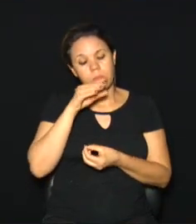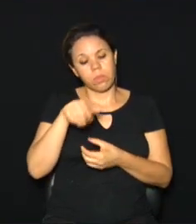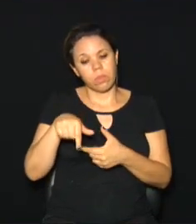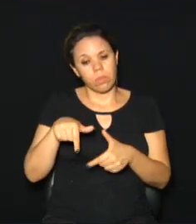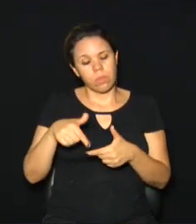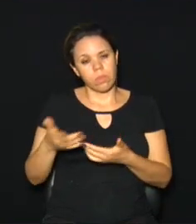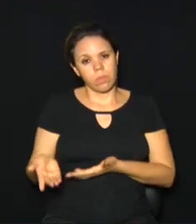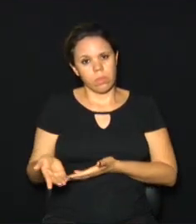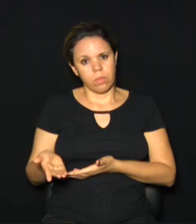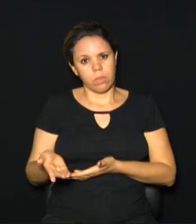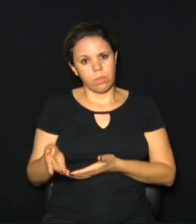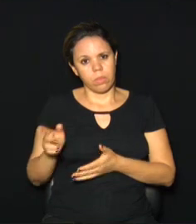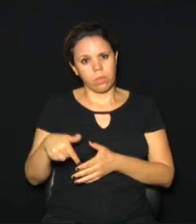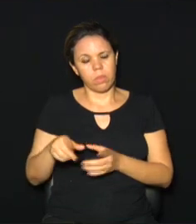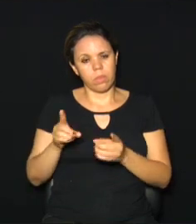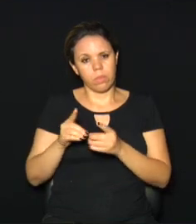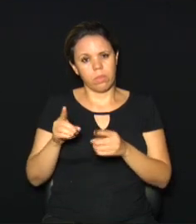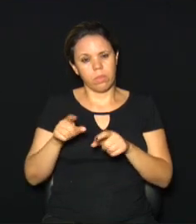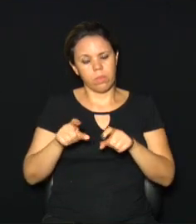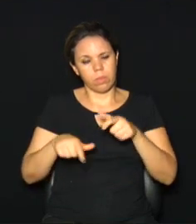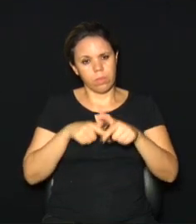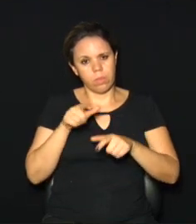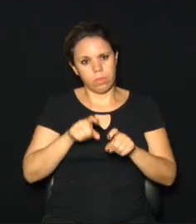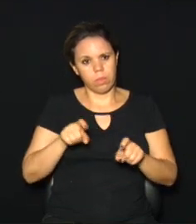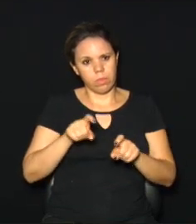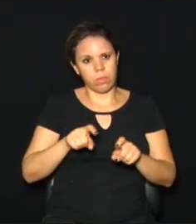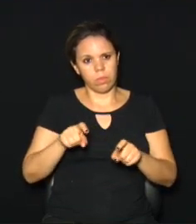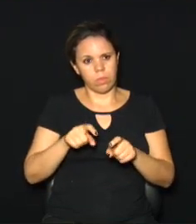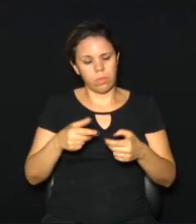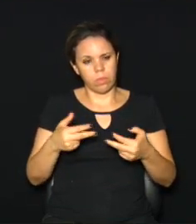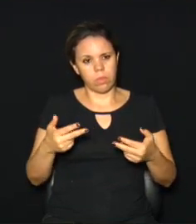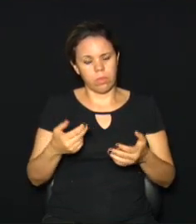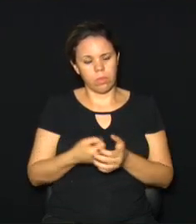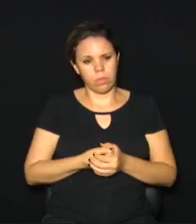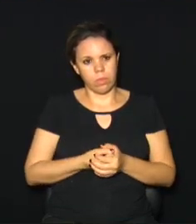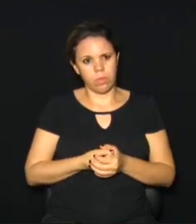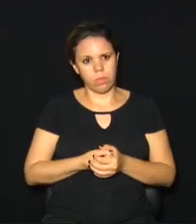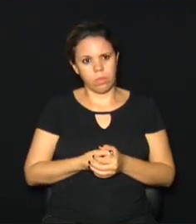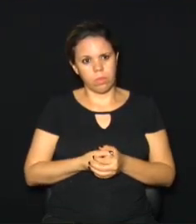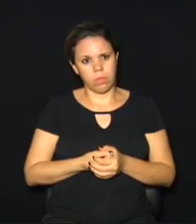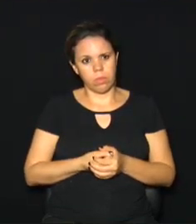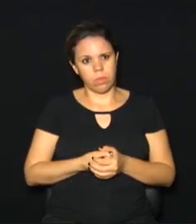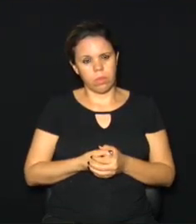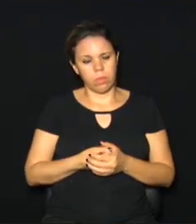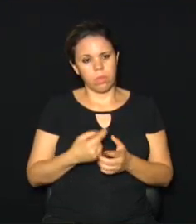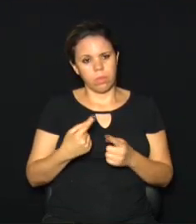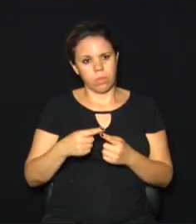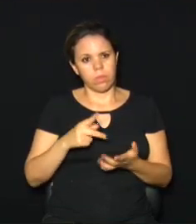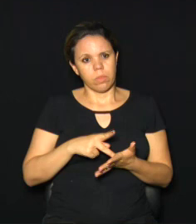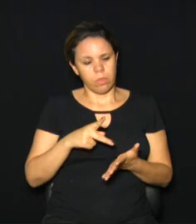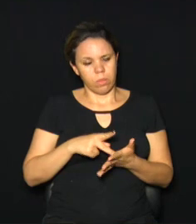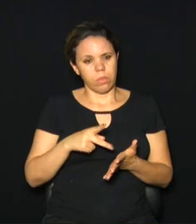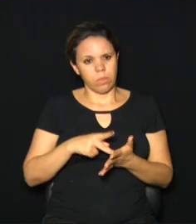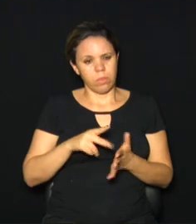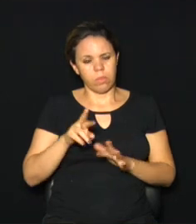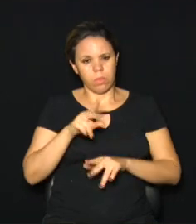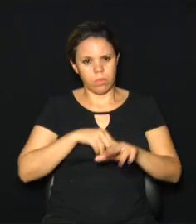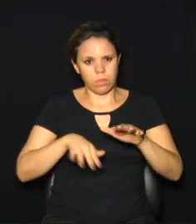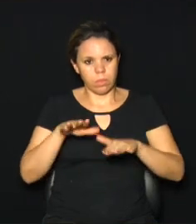pode prestar um serviço virtual, alguma coisa assim, né? Porque realmente é uma situação sui generis, né?